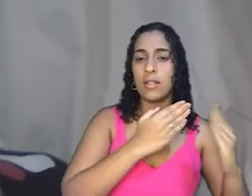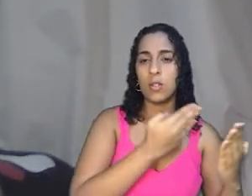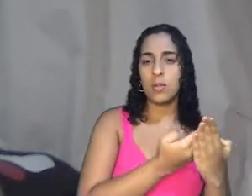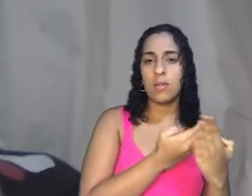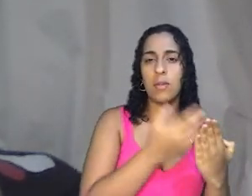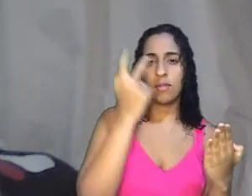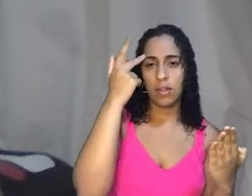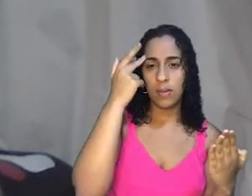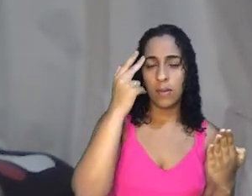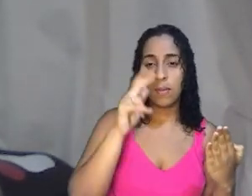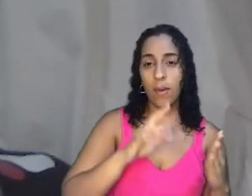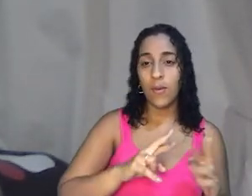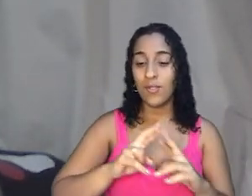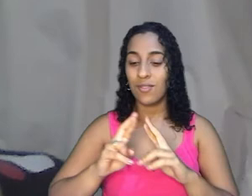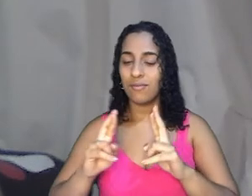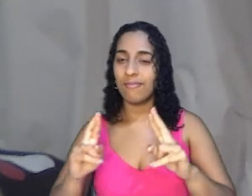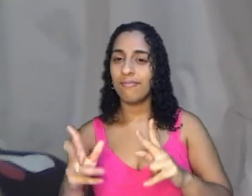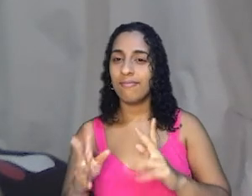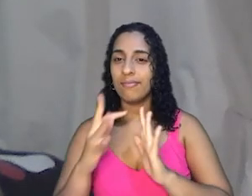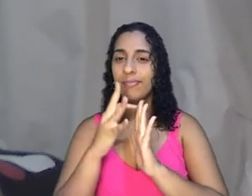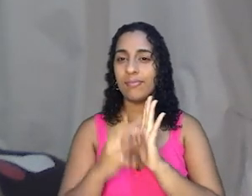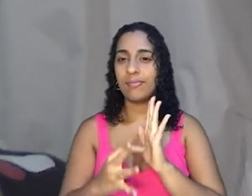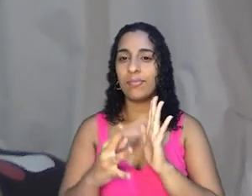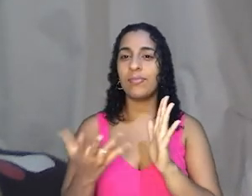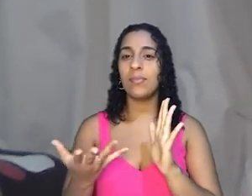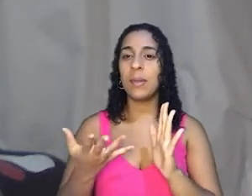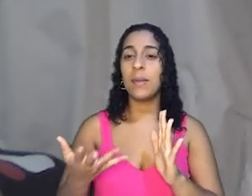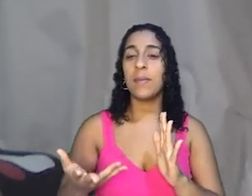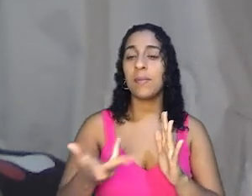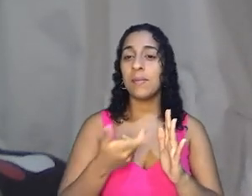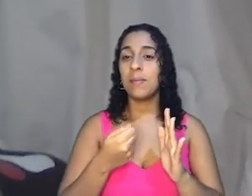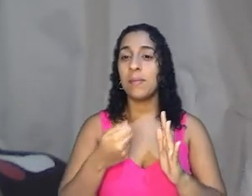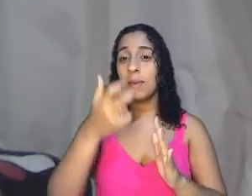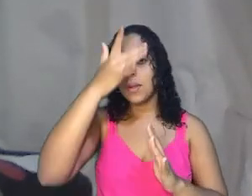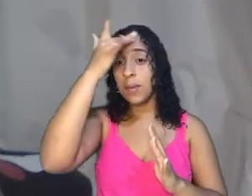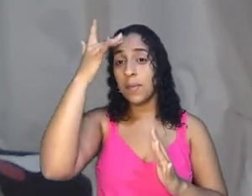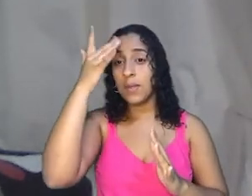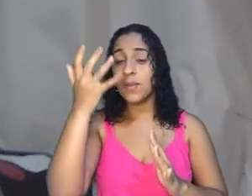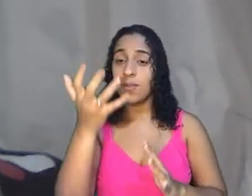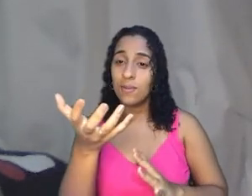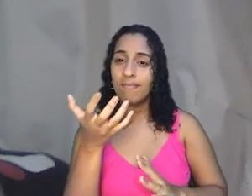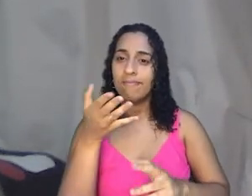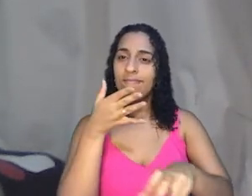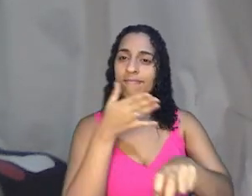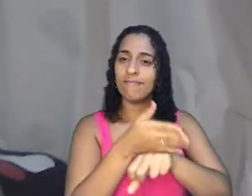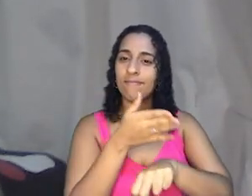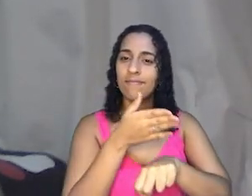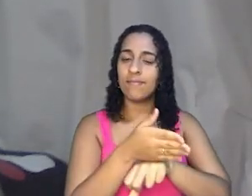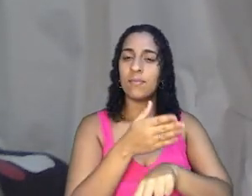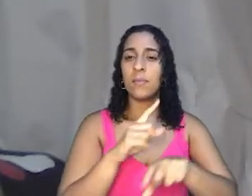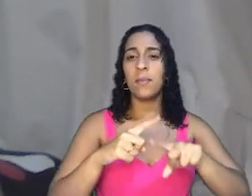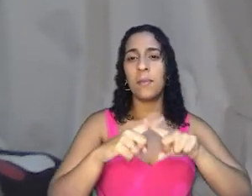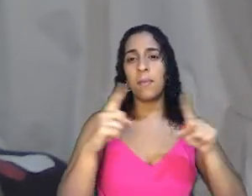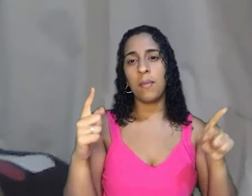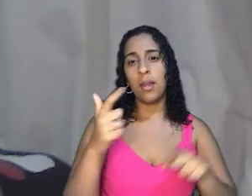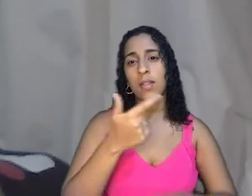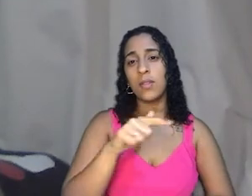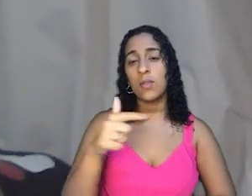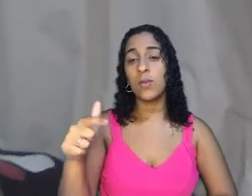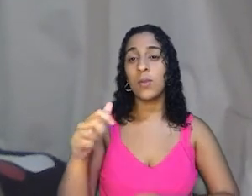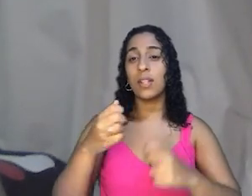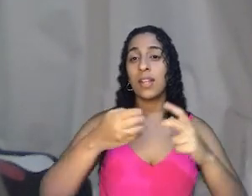equipe de energia é as pessoas que querem ter acesso a essas informações mais que não estão acompanhando